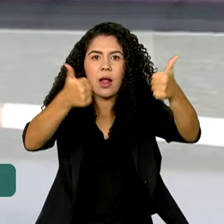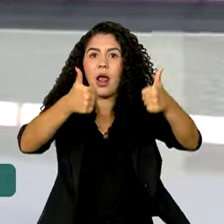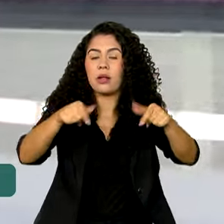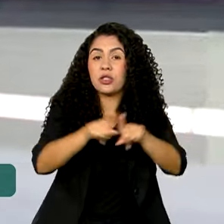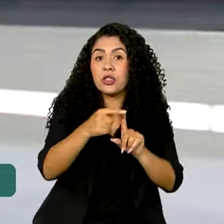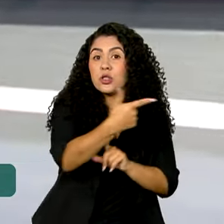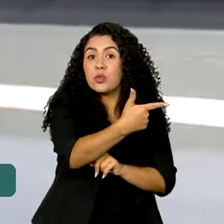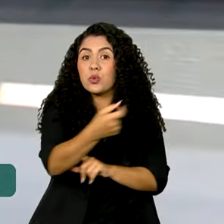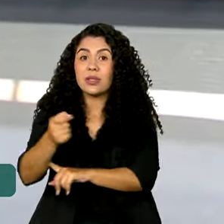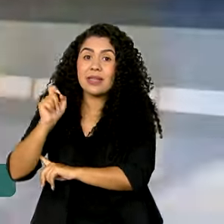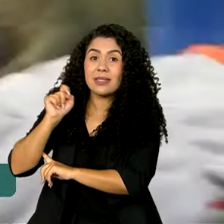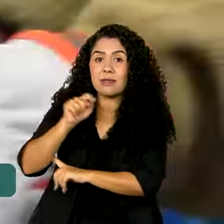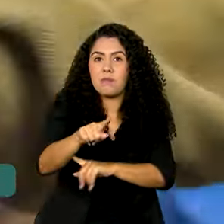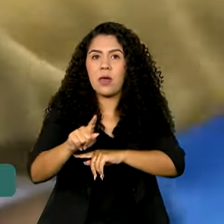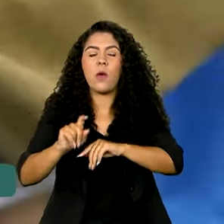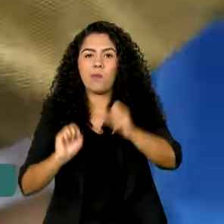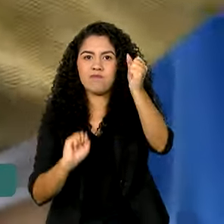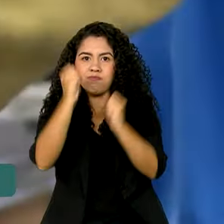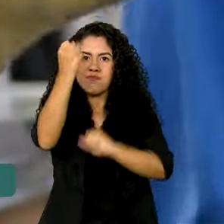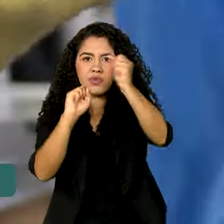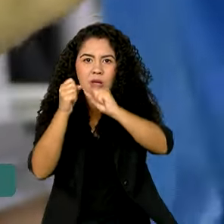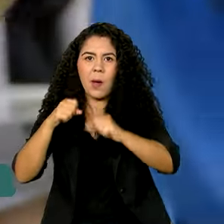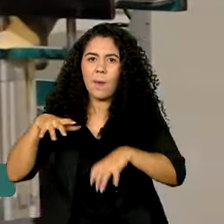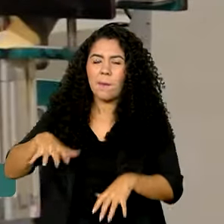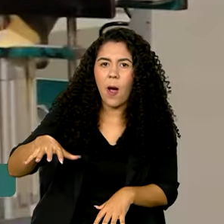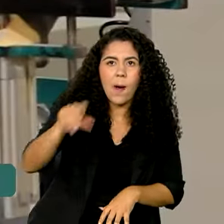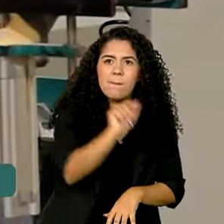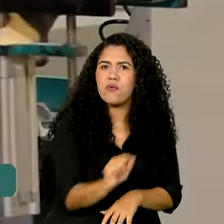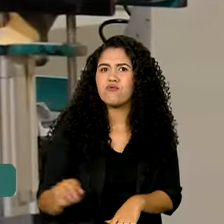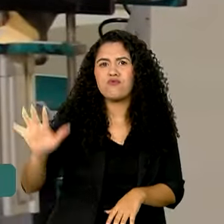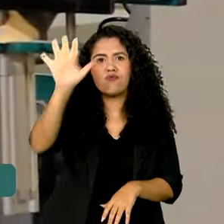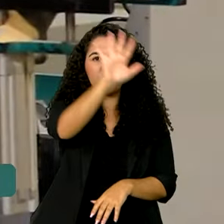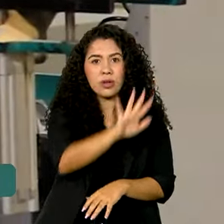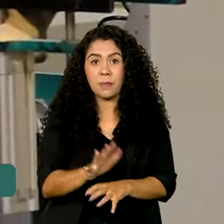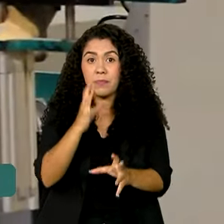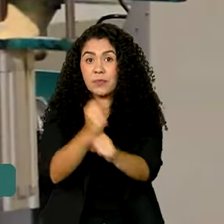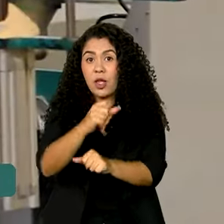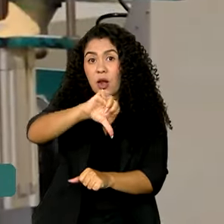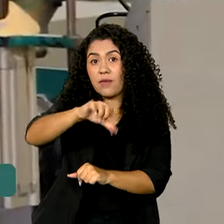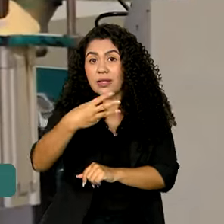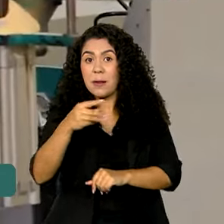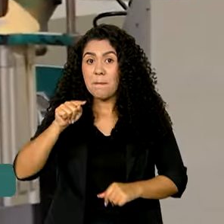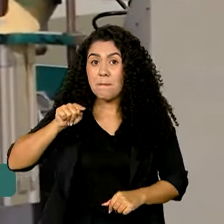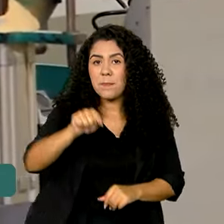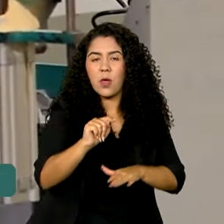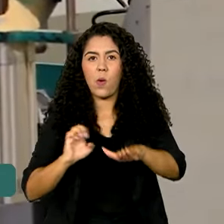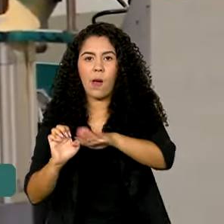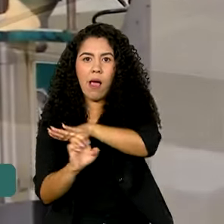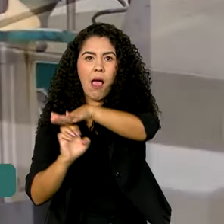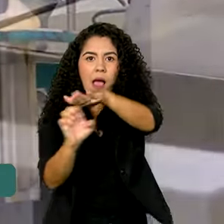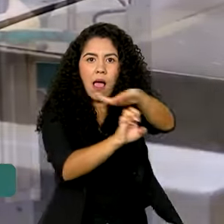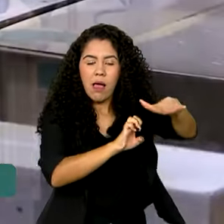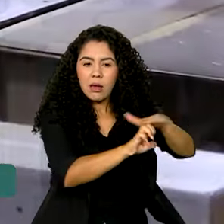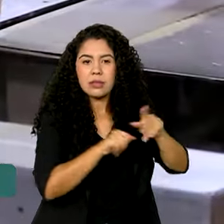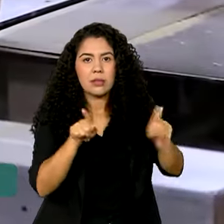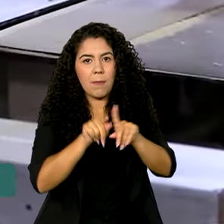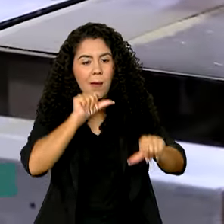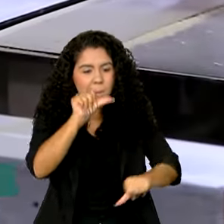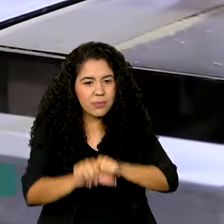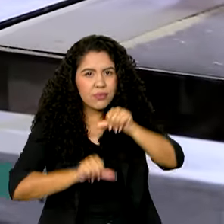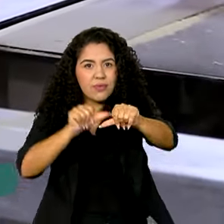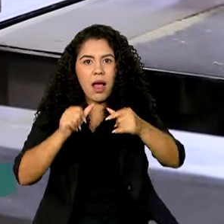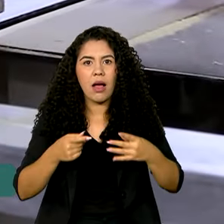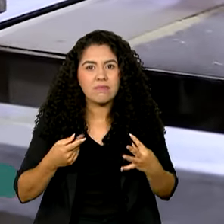indústrias, com atendimento direto a 93 mil empresas. Além disso, a modalidade de transformação digital